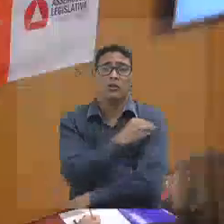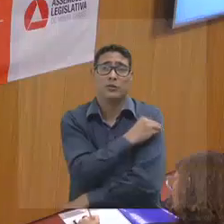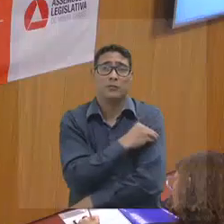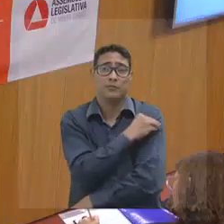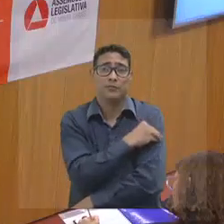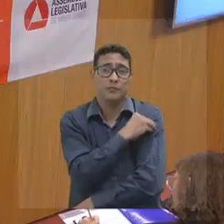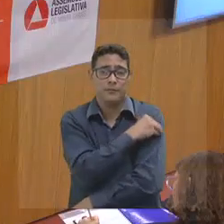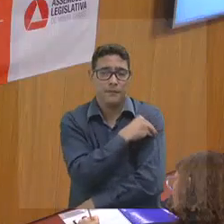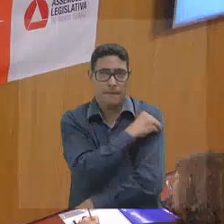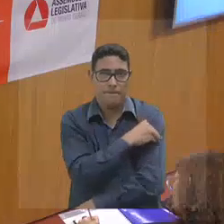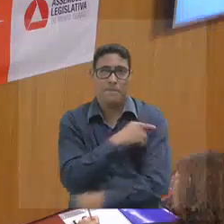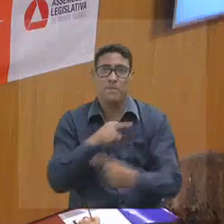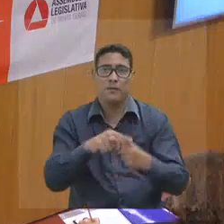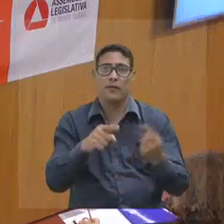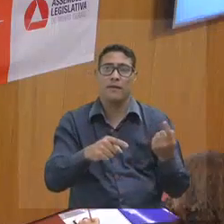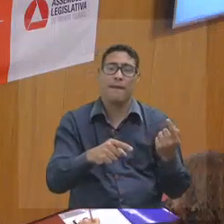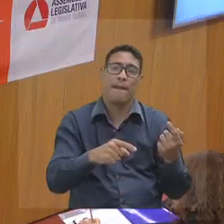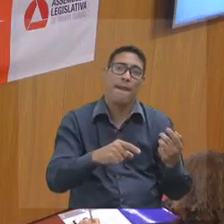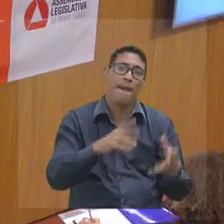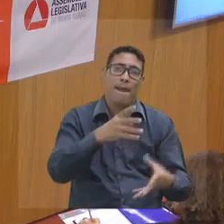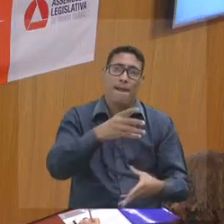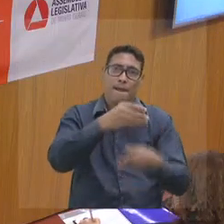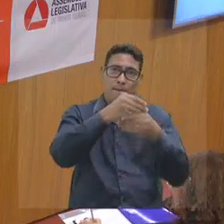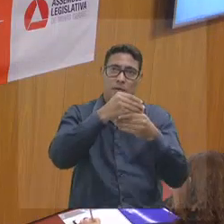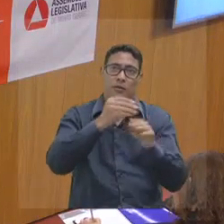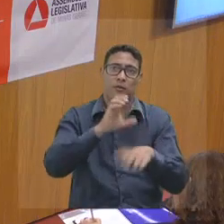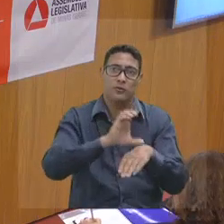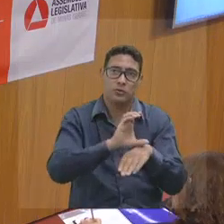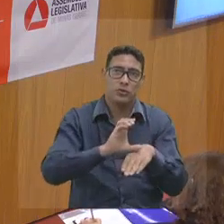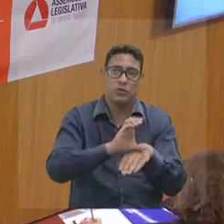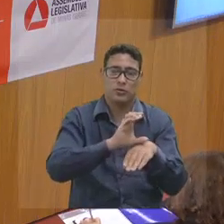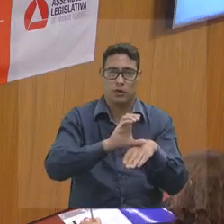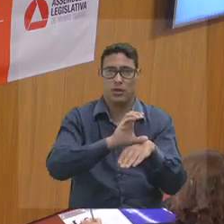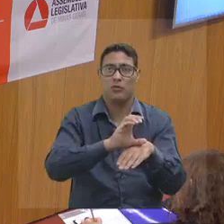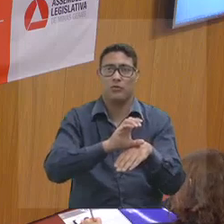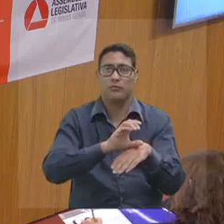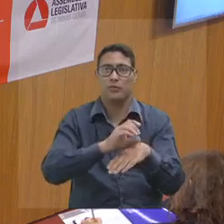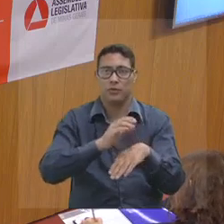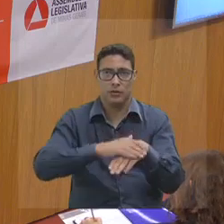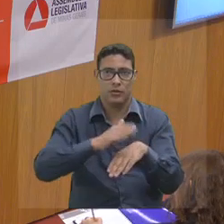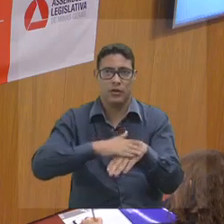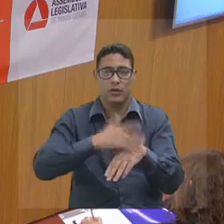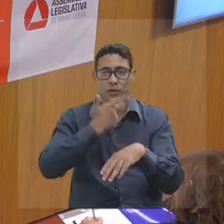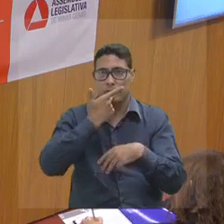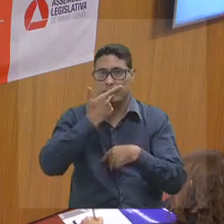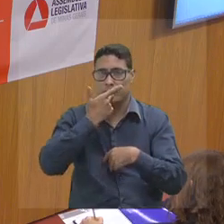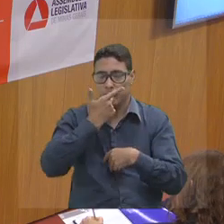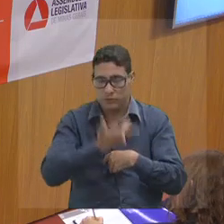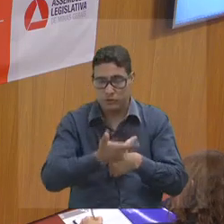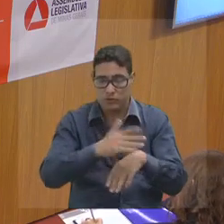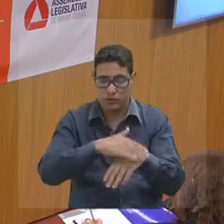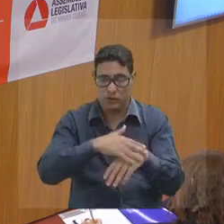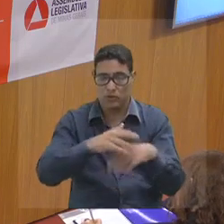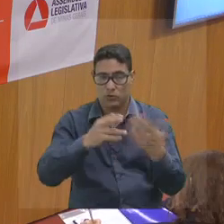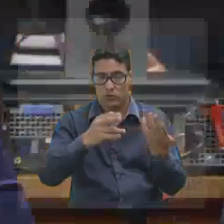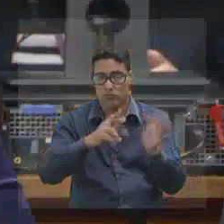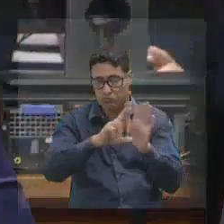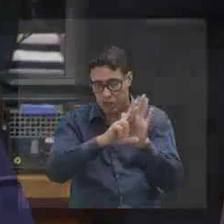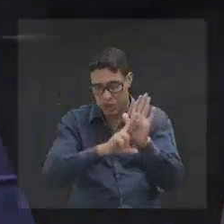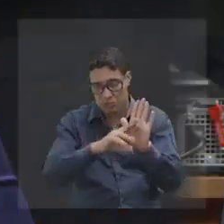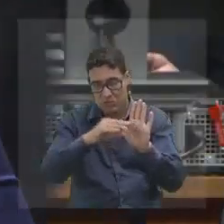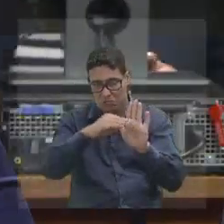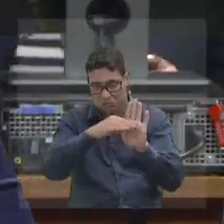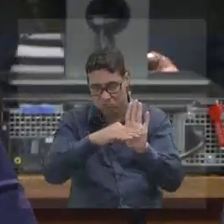constitucional 123 de 2022 é ela trata de um regime fiscal favorável